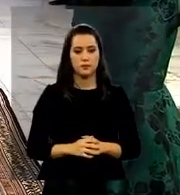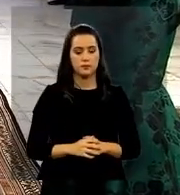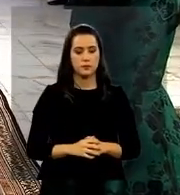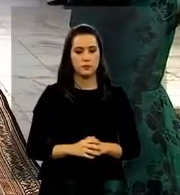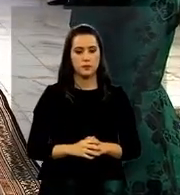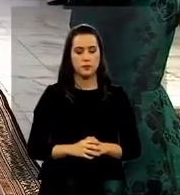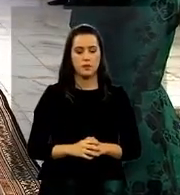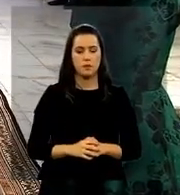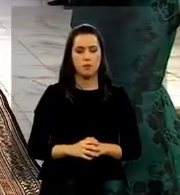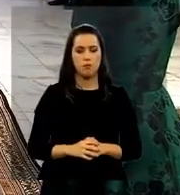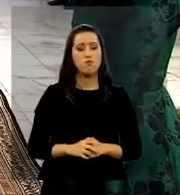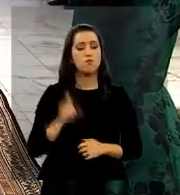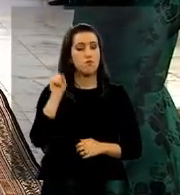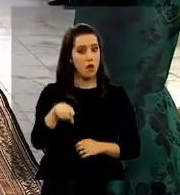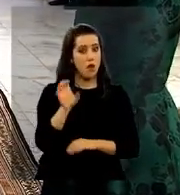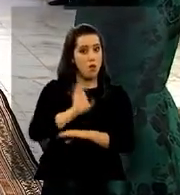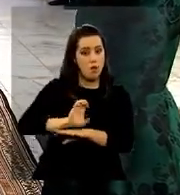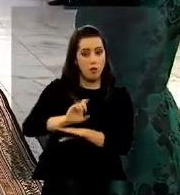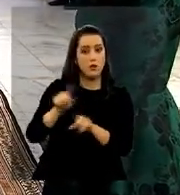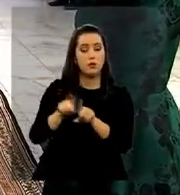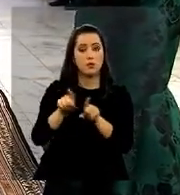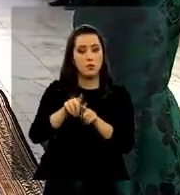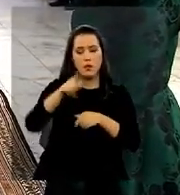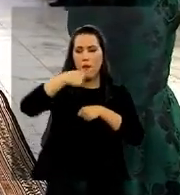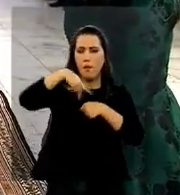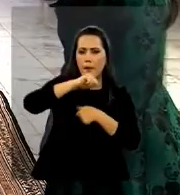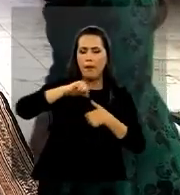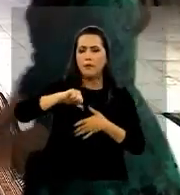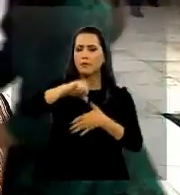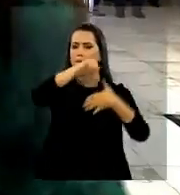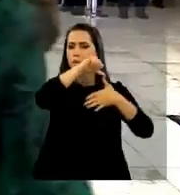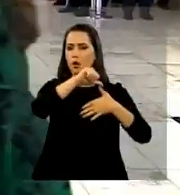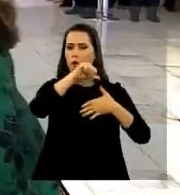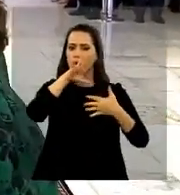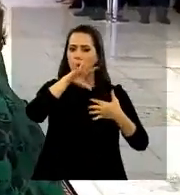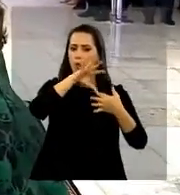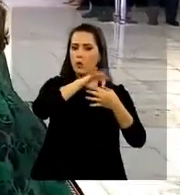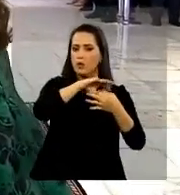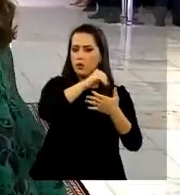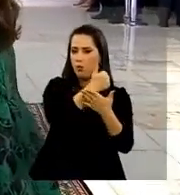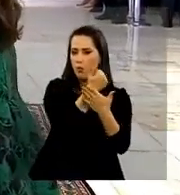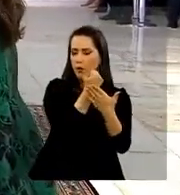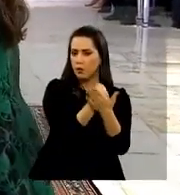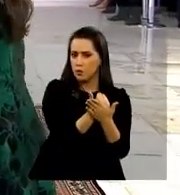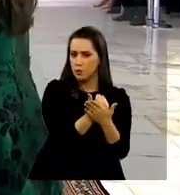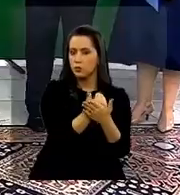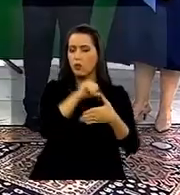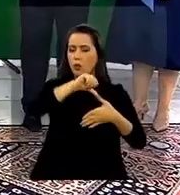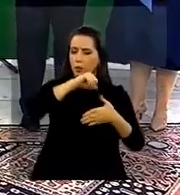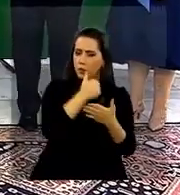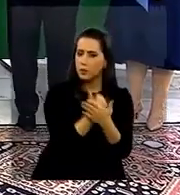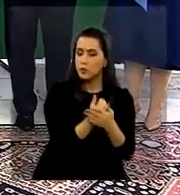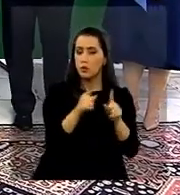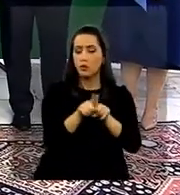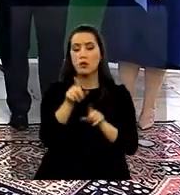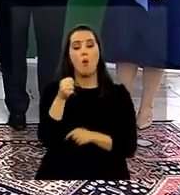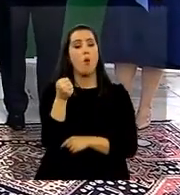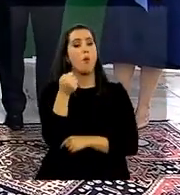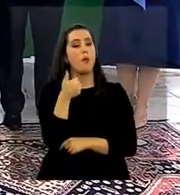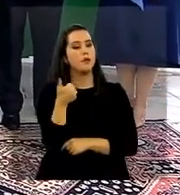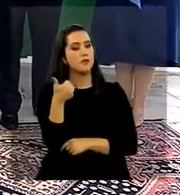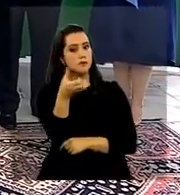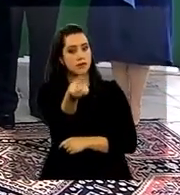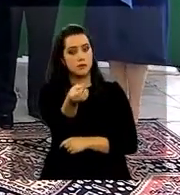O Equador também é um país sul-americano associado ao Mercosul. Tem quase